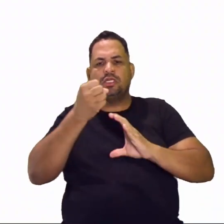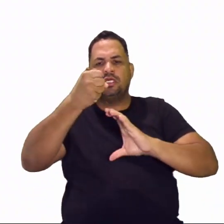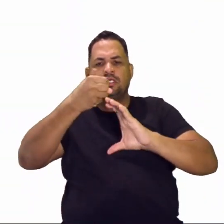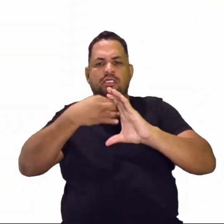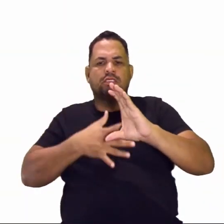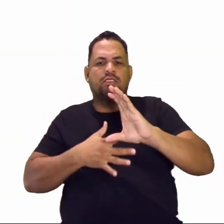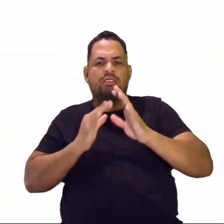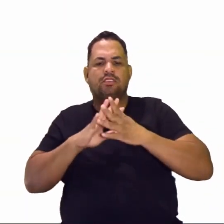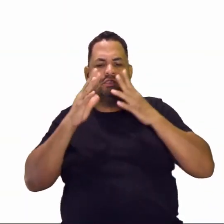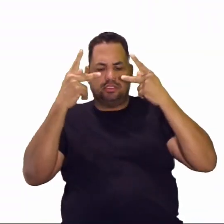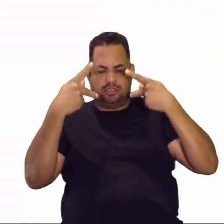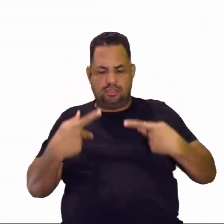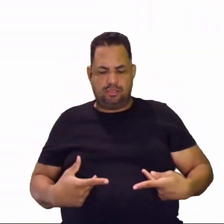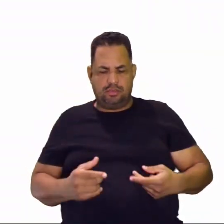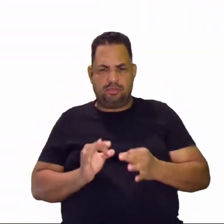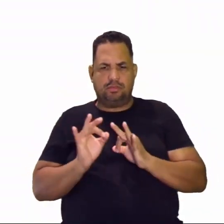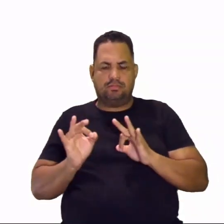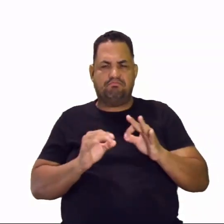físicos,